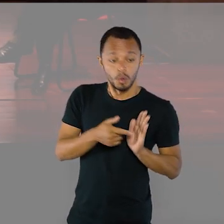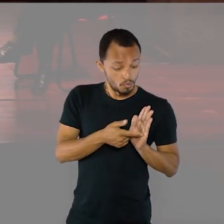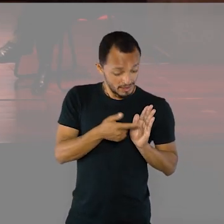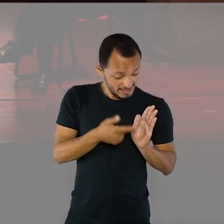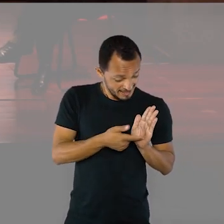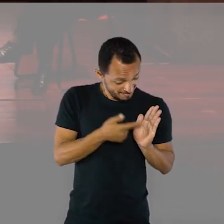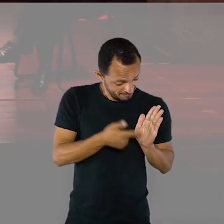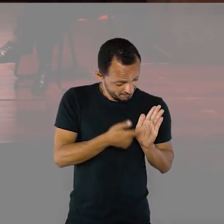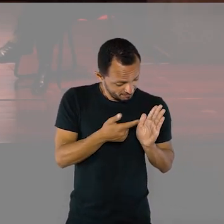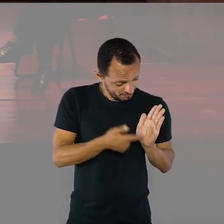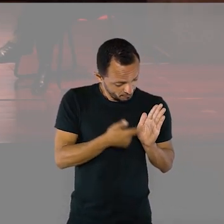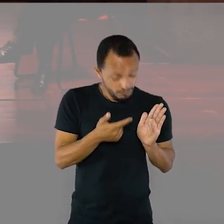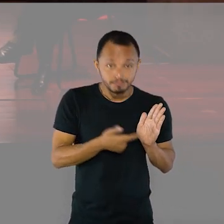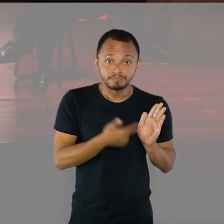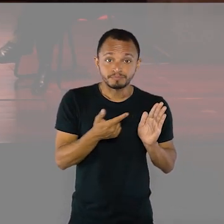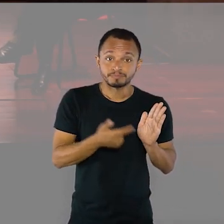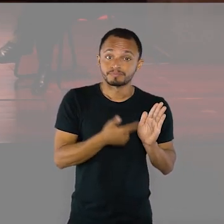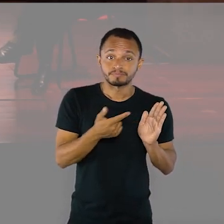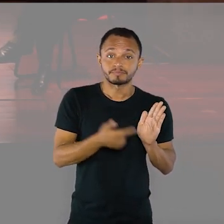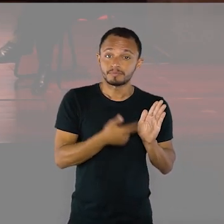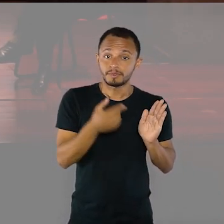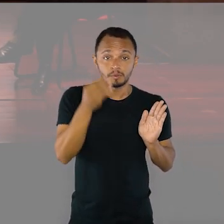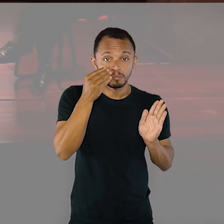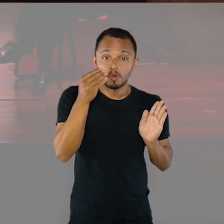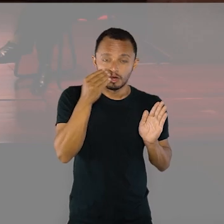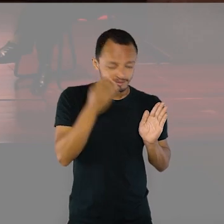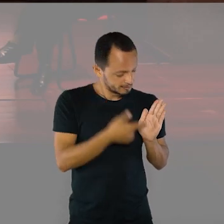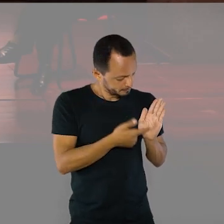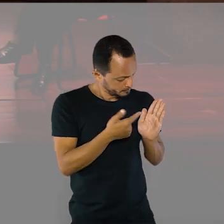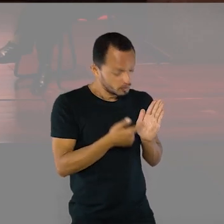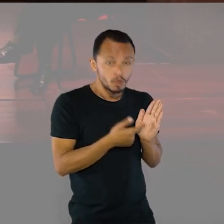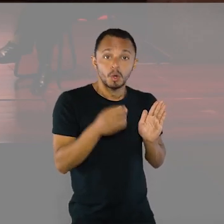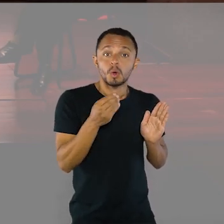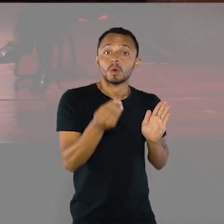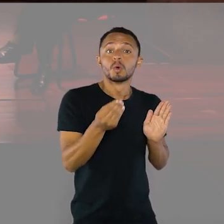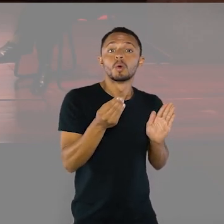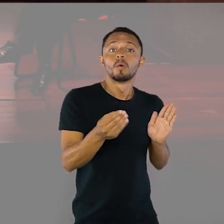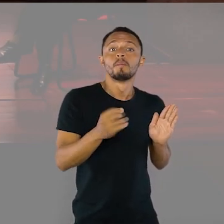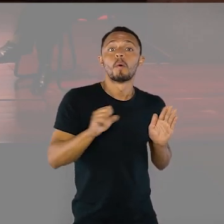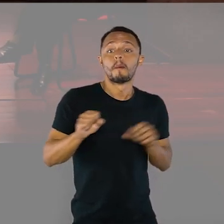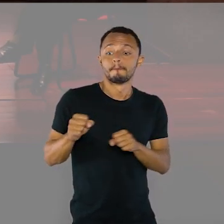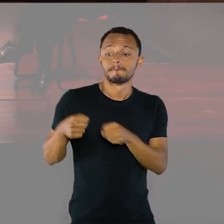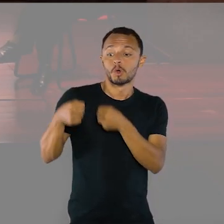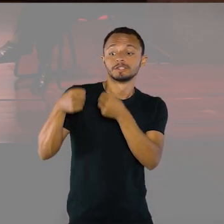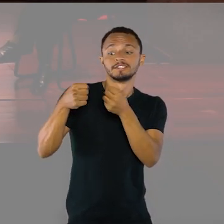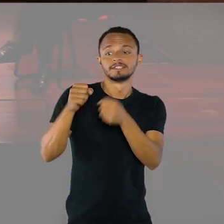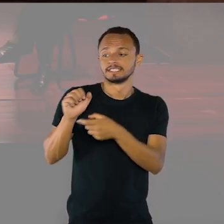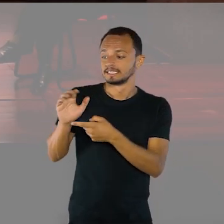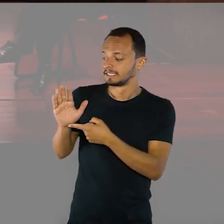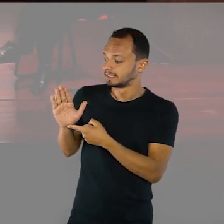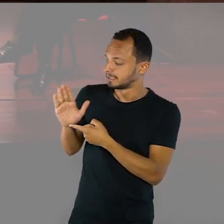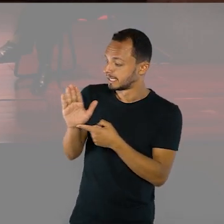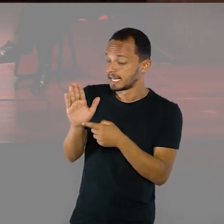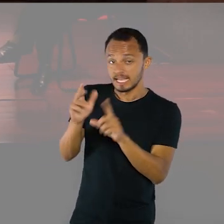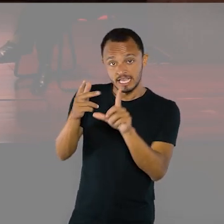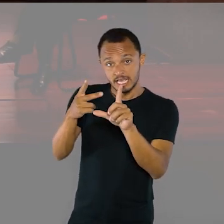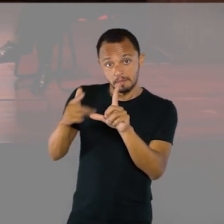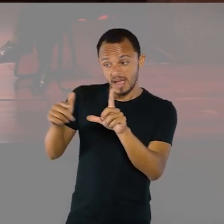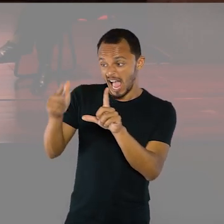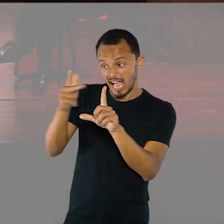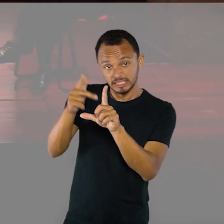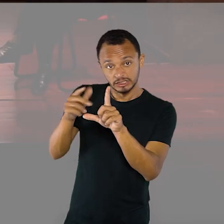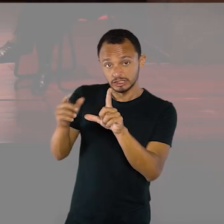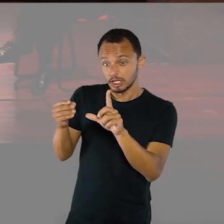quanto os poderes políticos fazem uso das imagens para construir esses imaginários